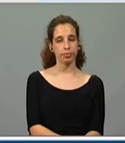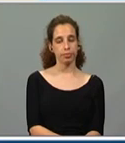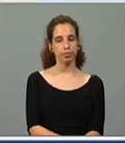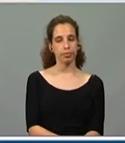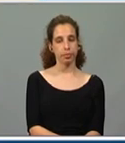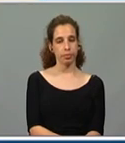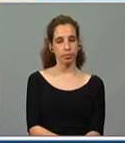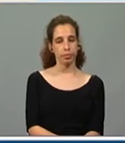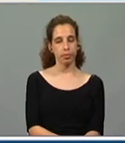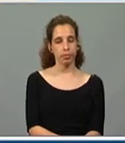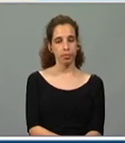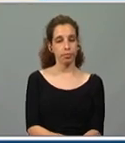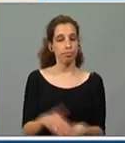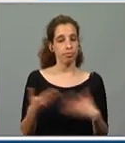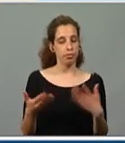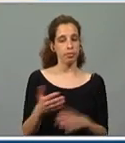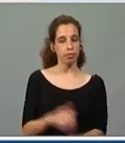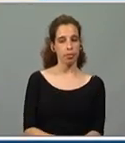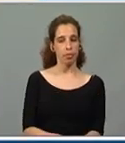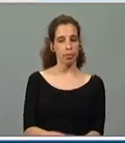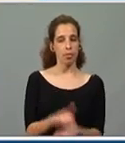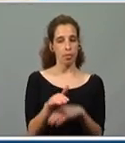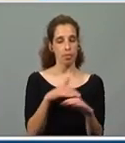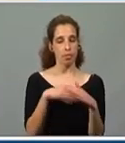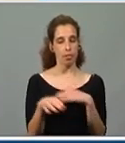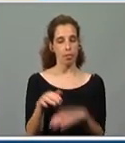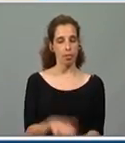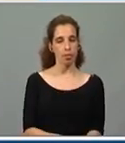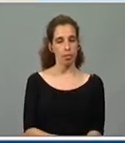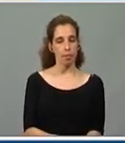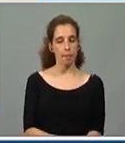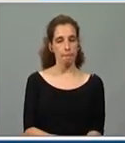gobelet. Portanto, vamos proceder